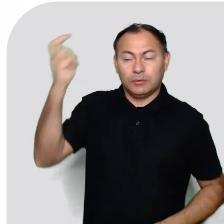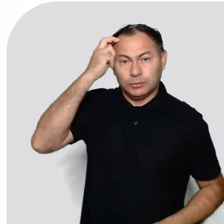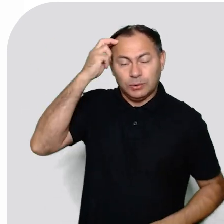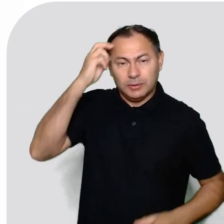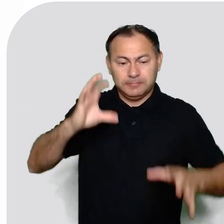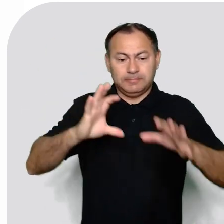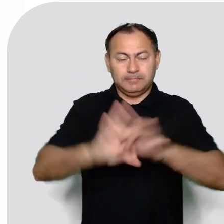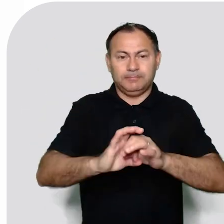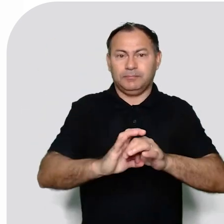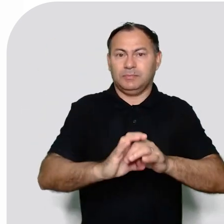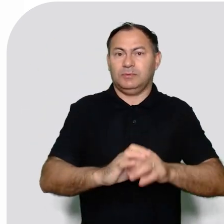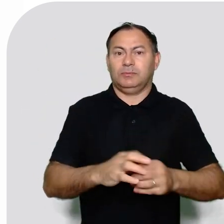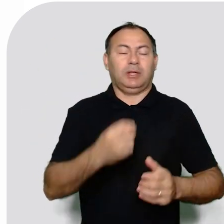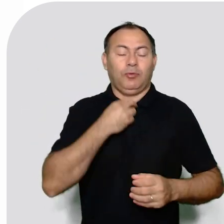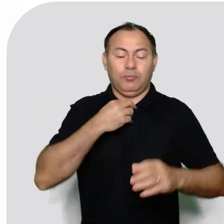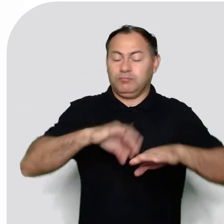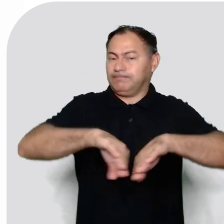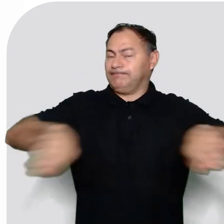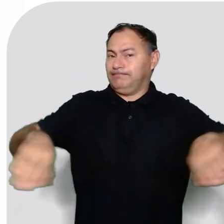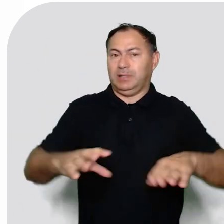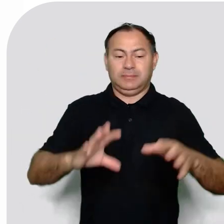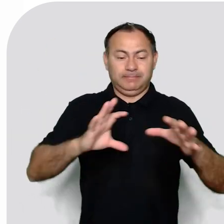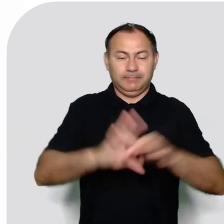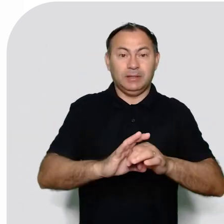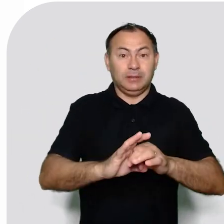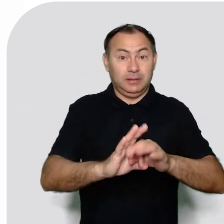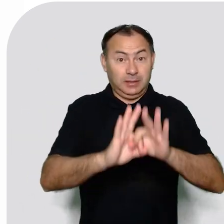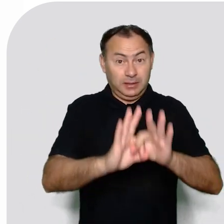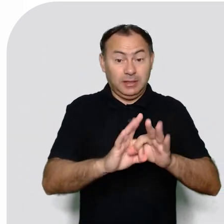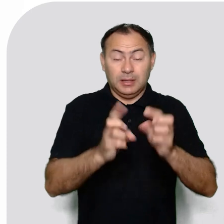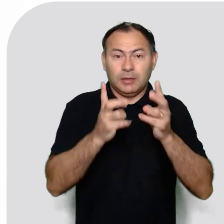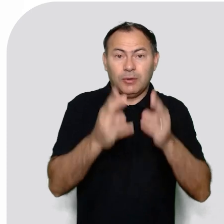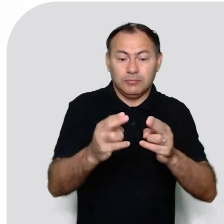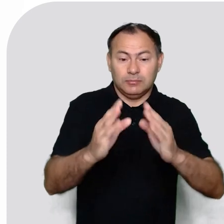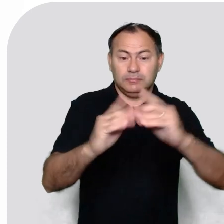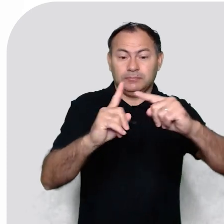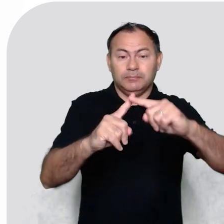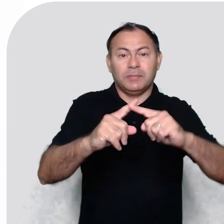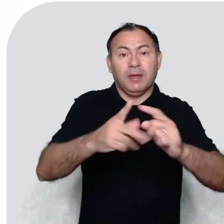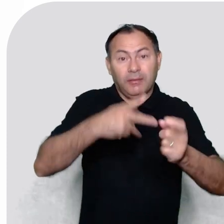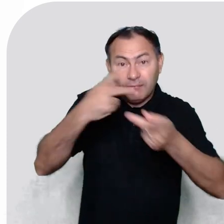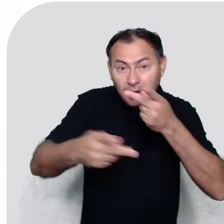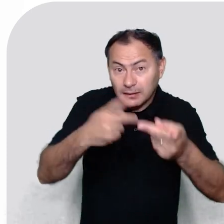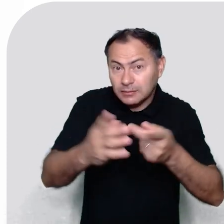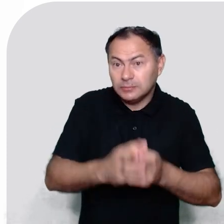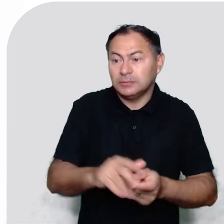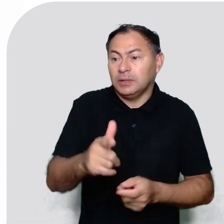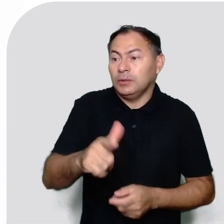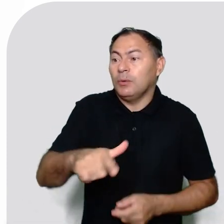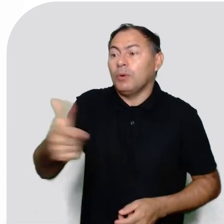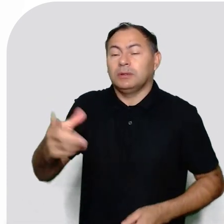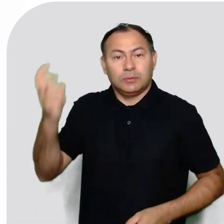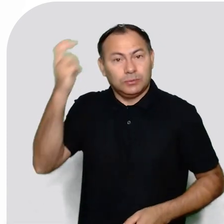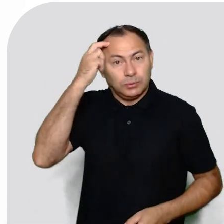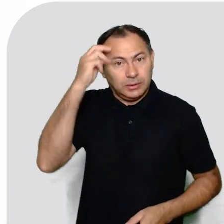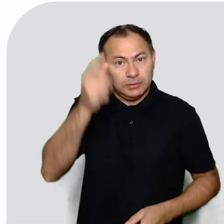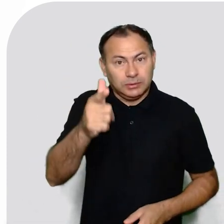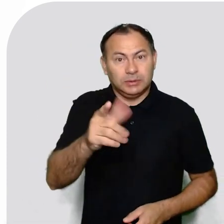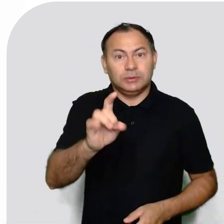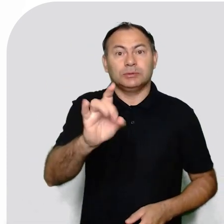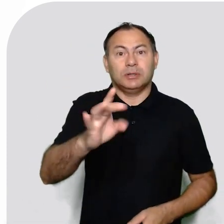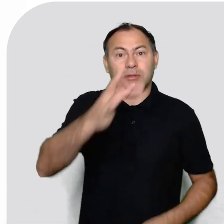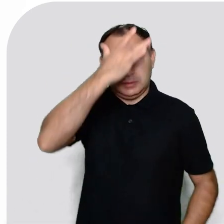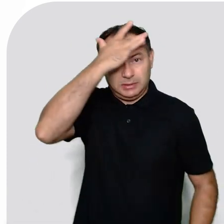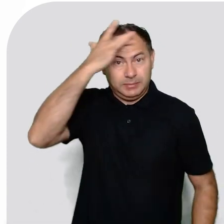vínculo indissolúvel. Este vínculo é tal que a Igreja afirma que não existe outra cultura senão a do